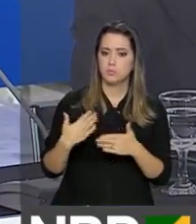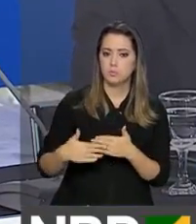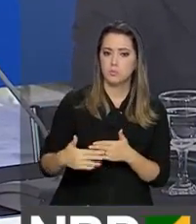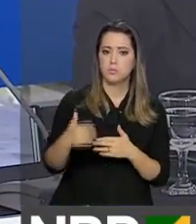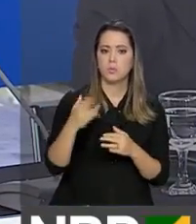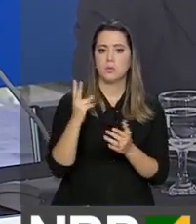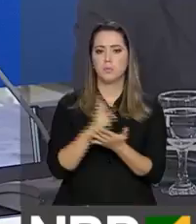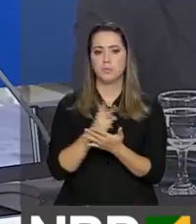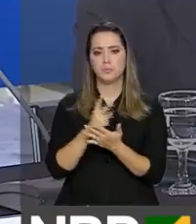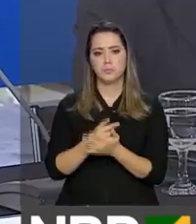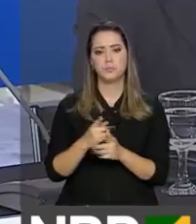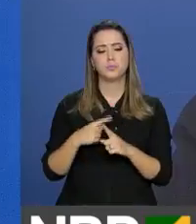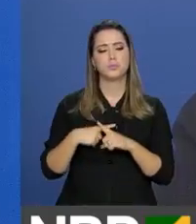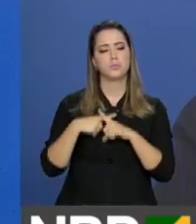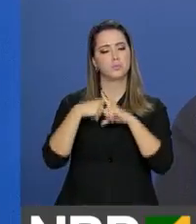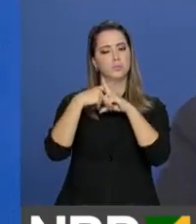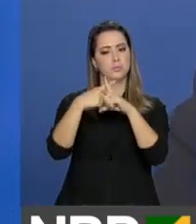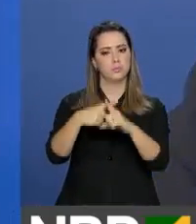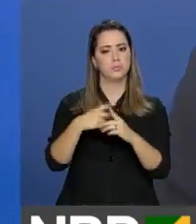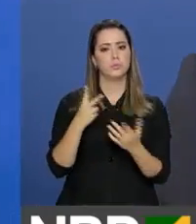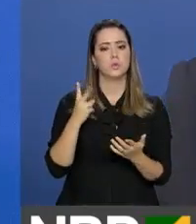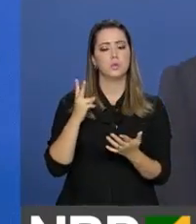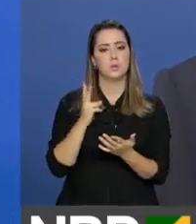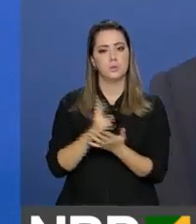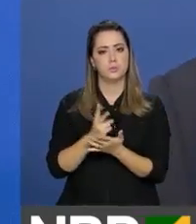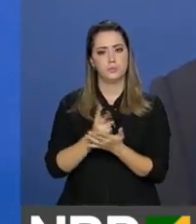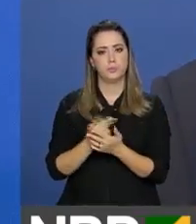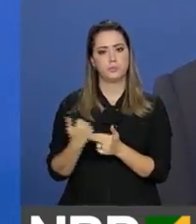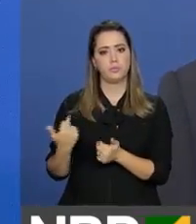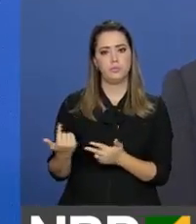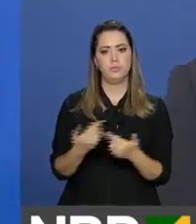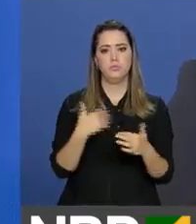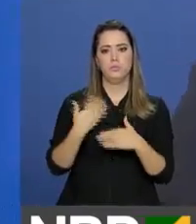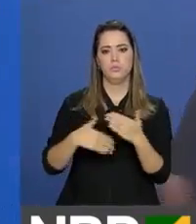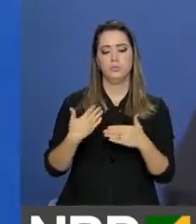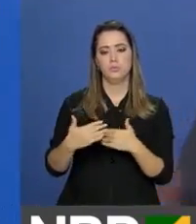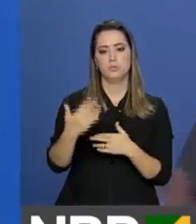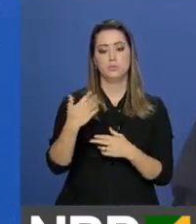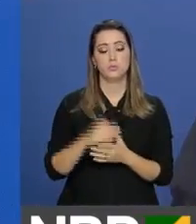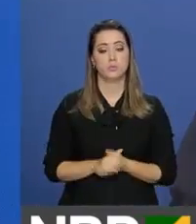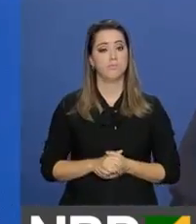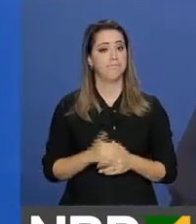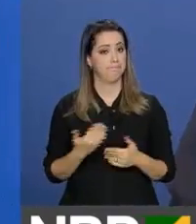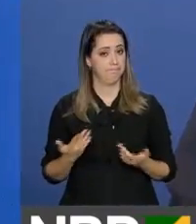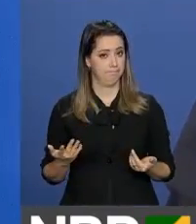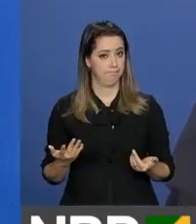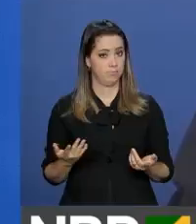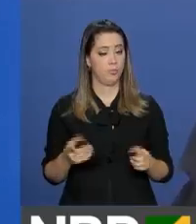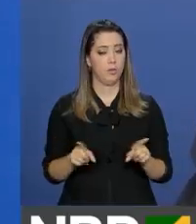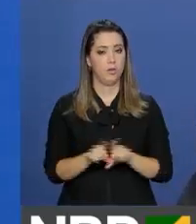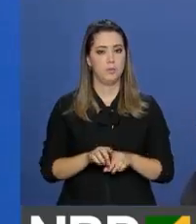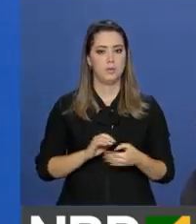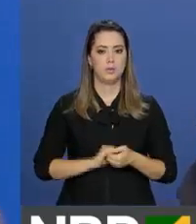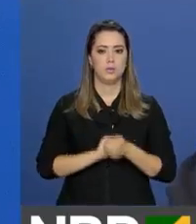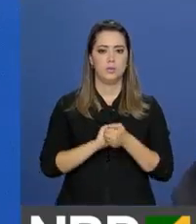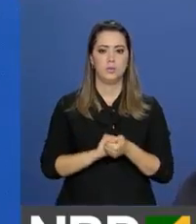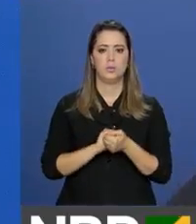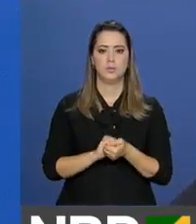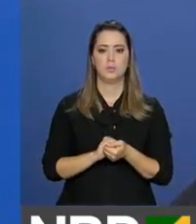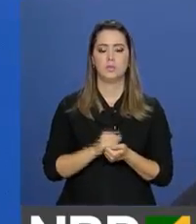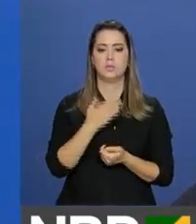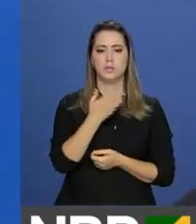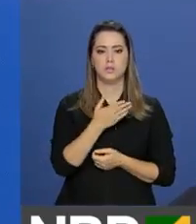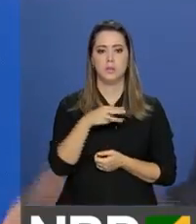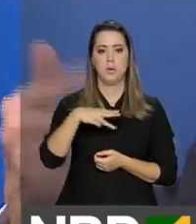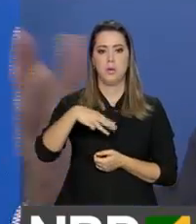produzir os mesmos efeitos positivos que produziu ao longo do tempo. De igual maneira, quero cumprimentar o Marcos Jorge. Este vai